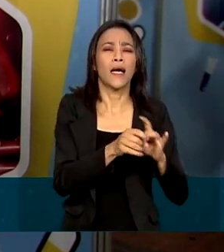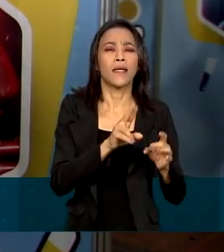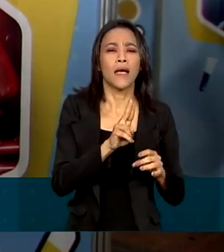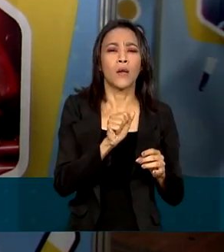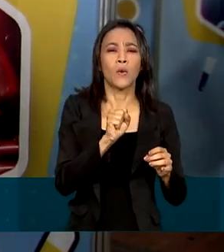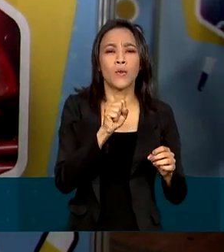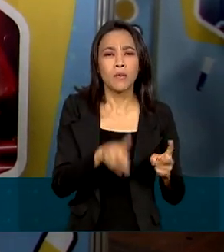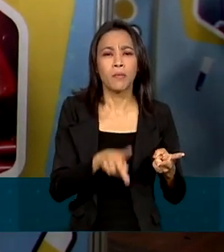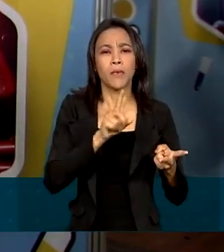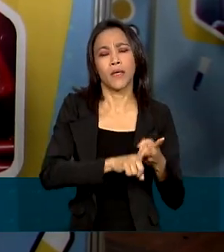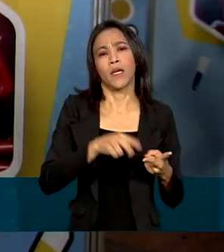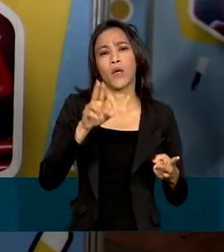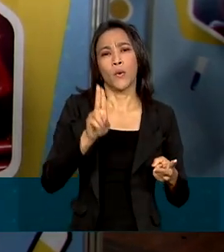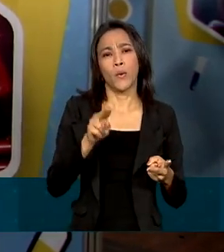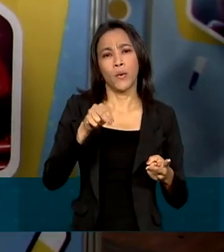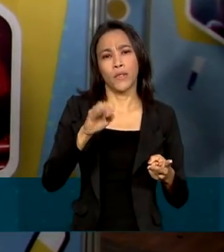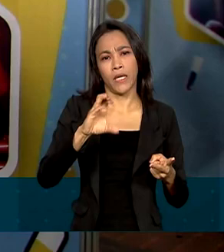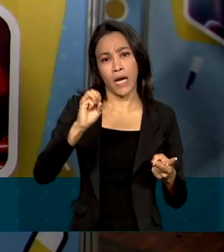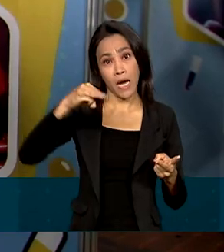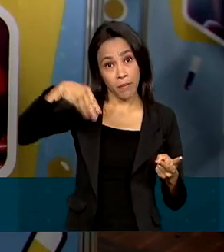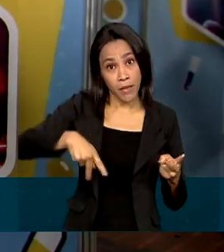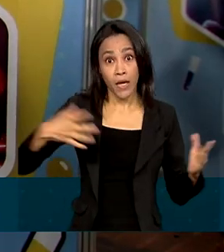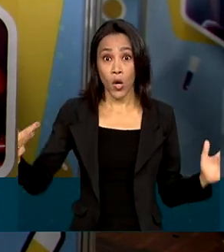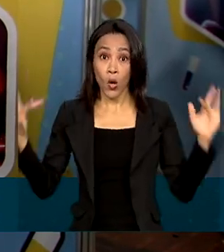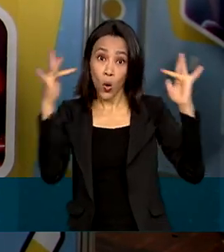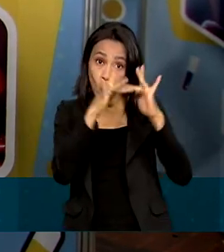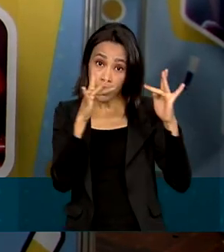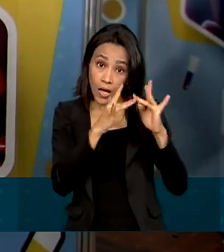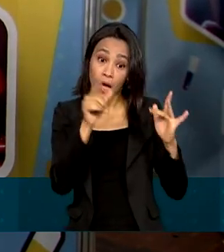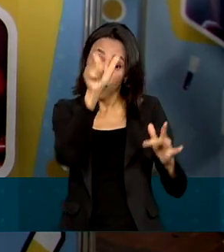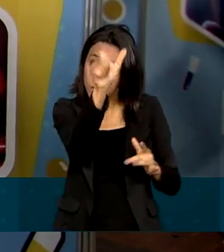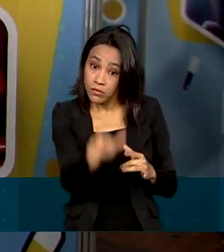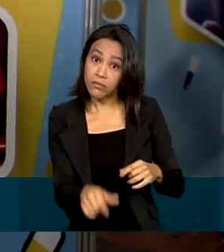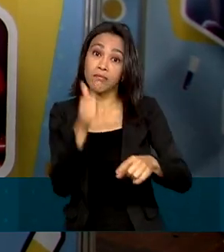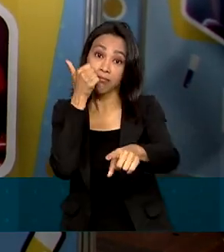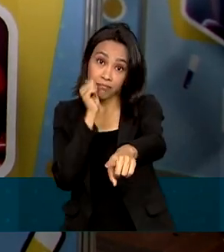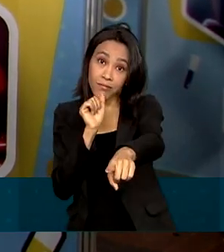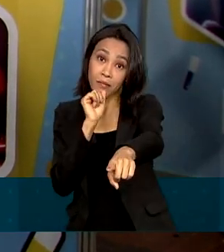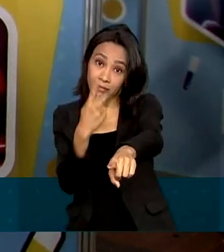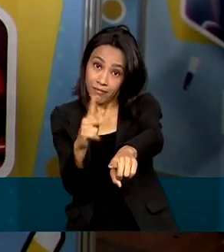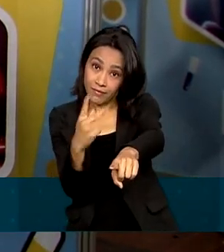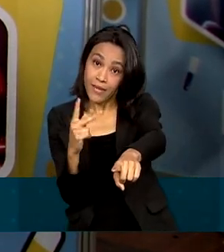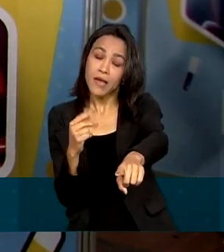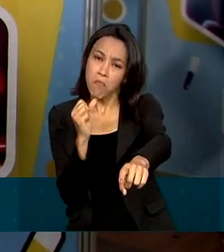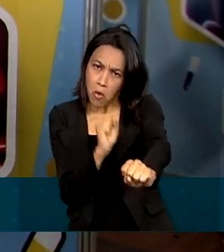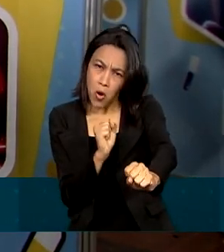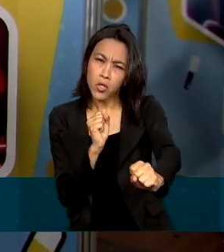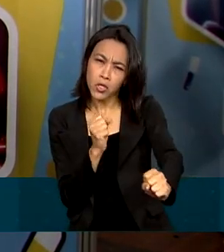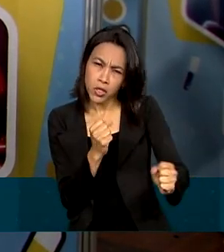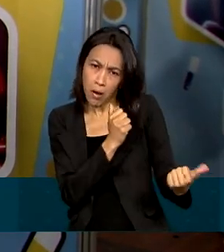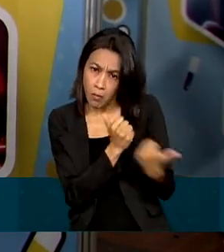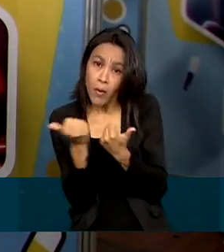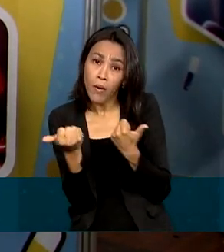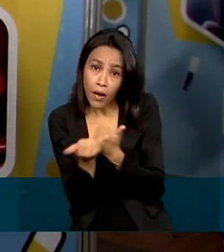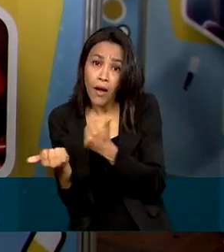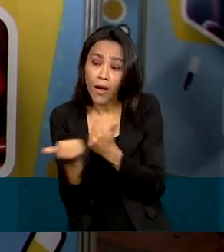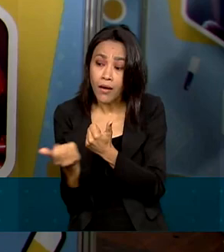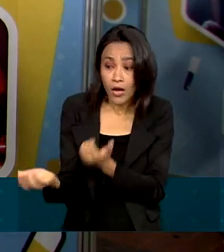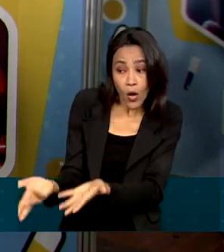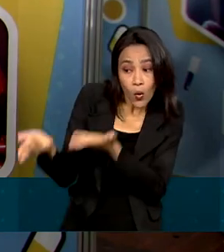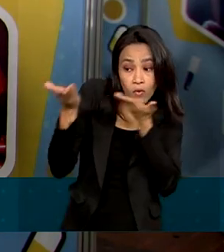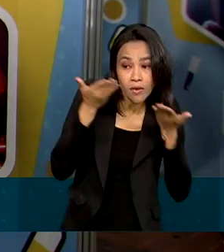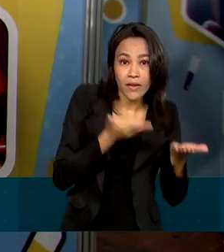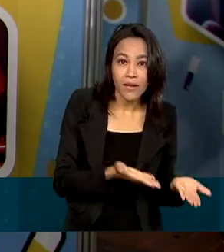outras faculdades federais do Brasil, entraram em contato comigo e pediram se podiam apoiar esse trabalho das meninas,